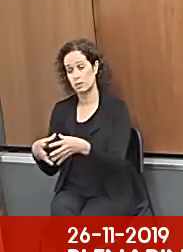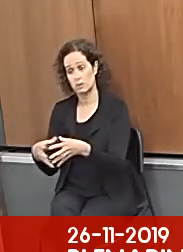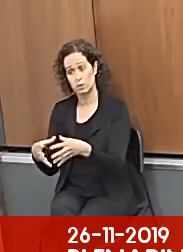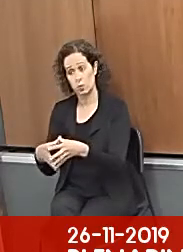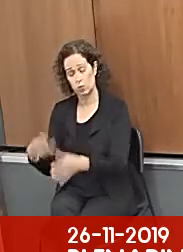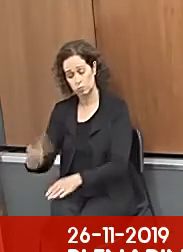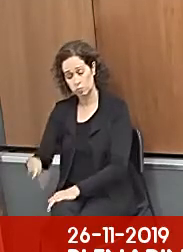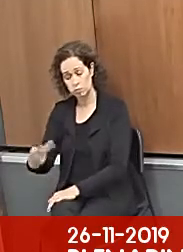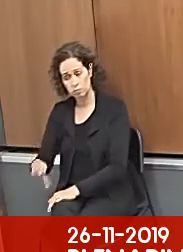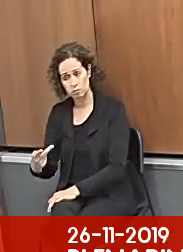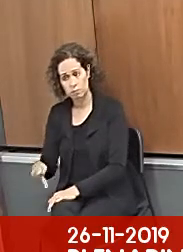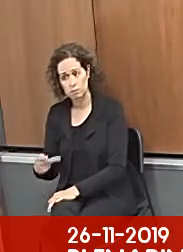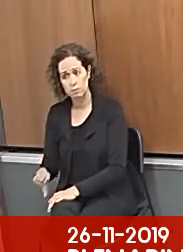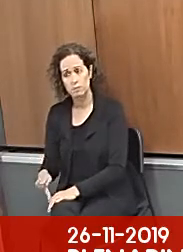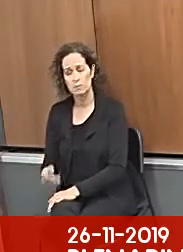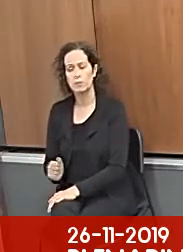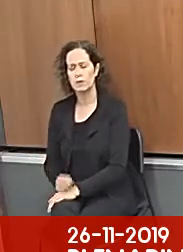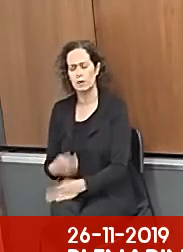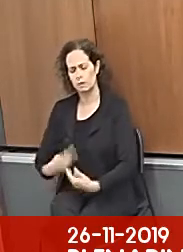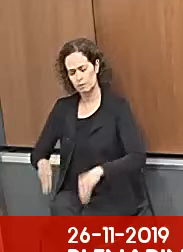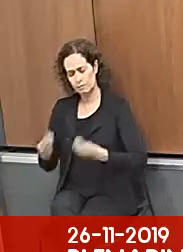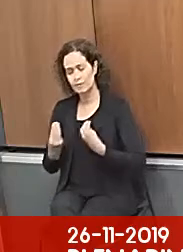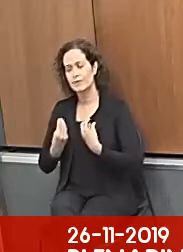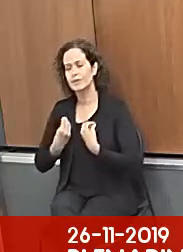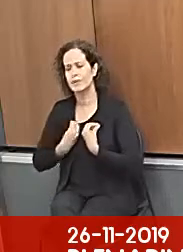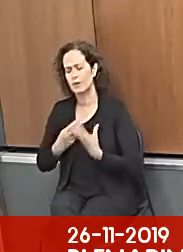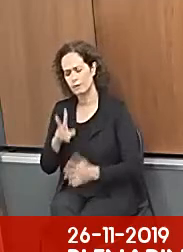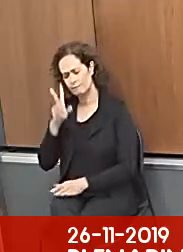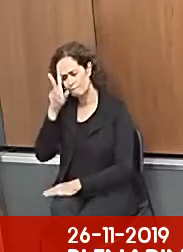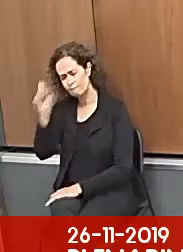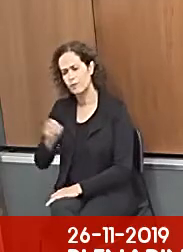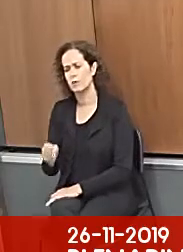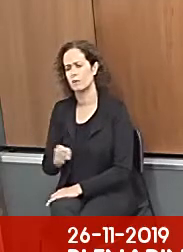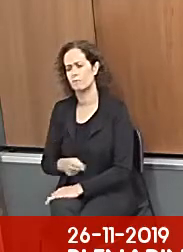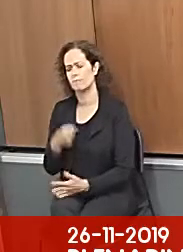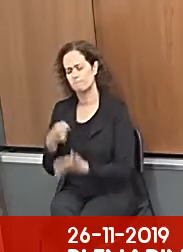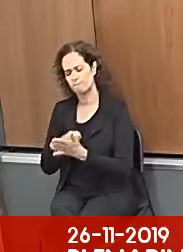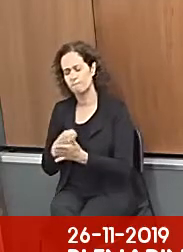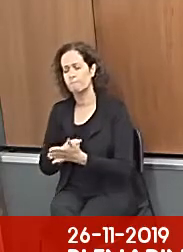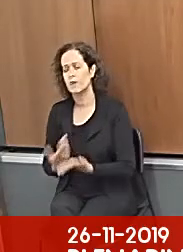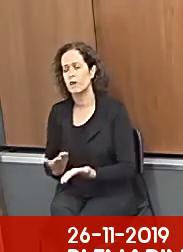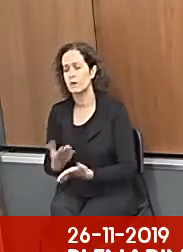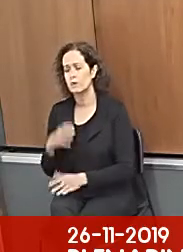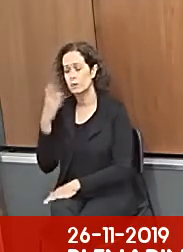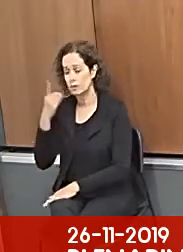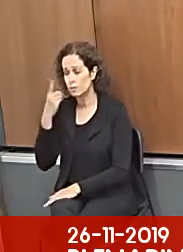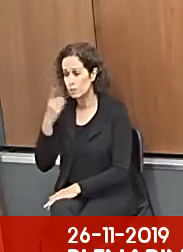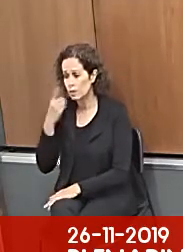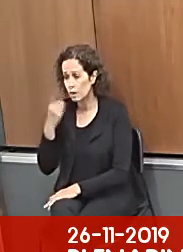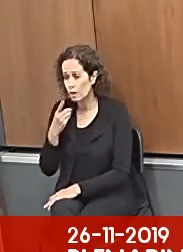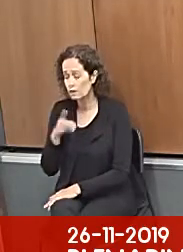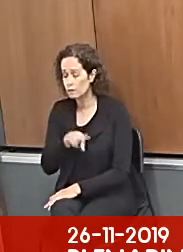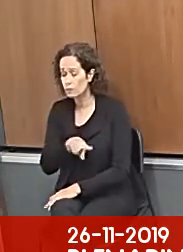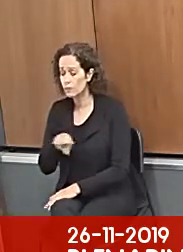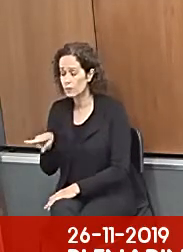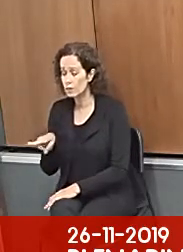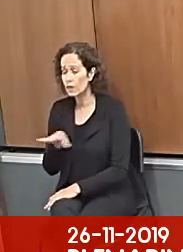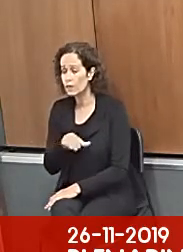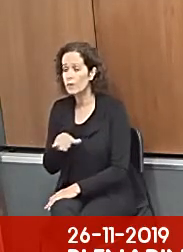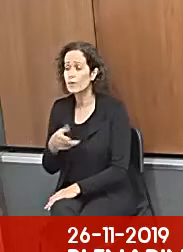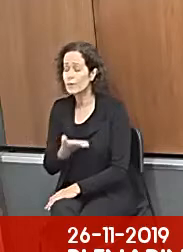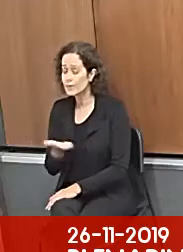aqui está é que nos dá essa garra. Deputado, vocês cinco são